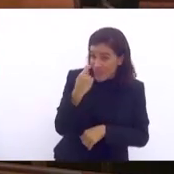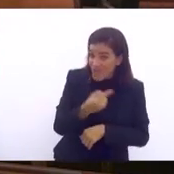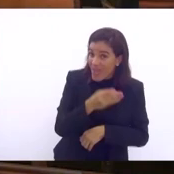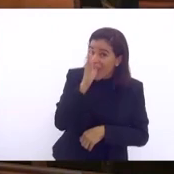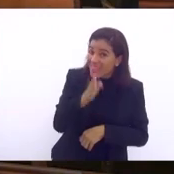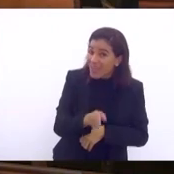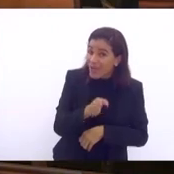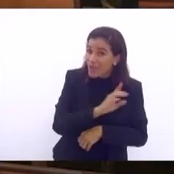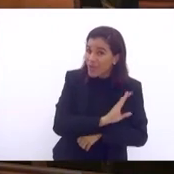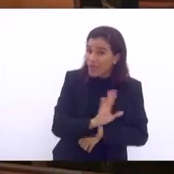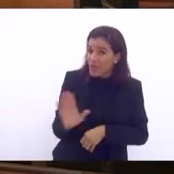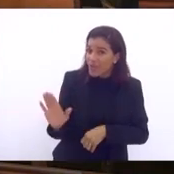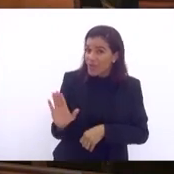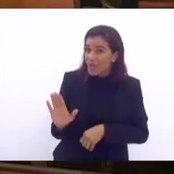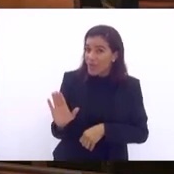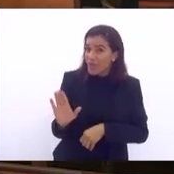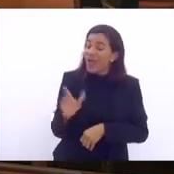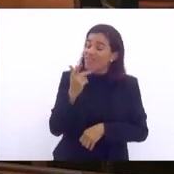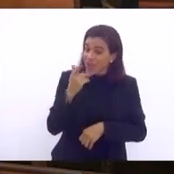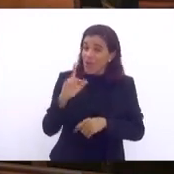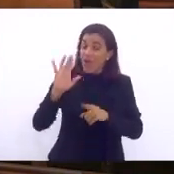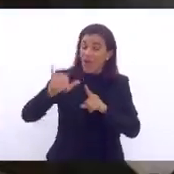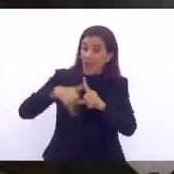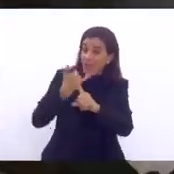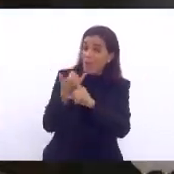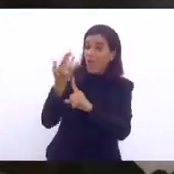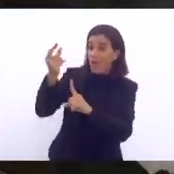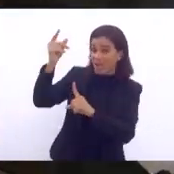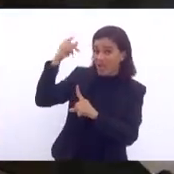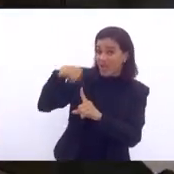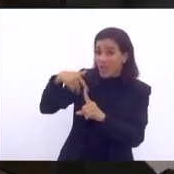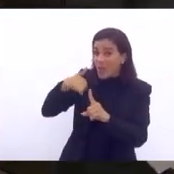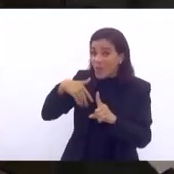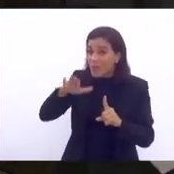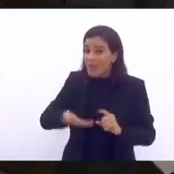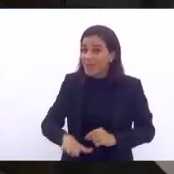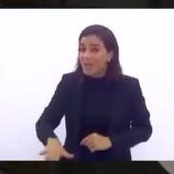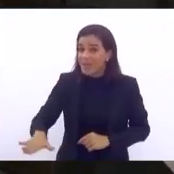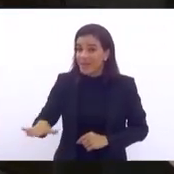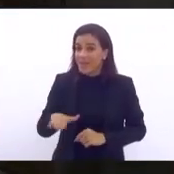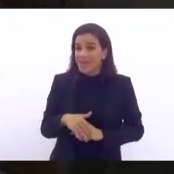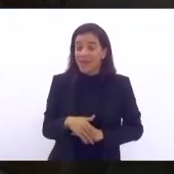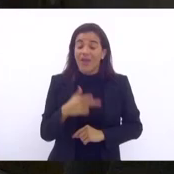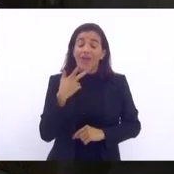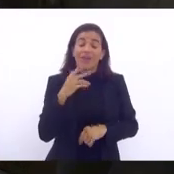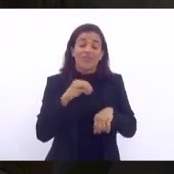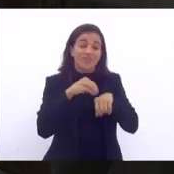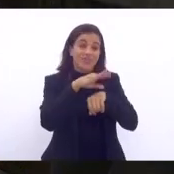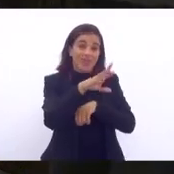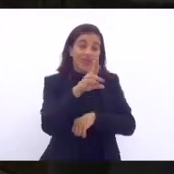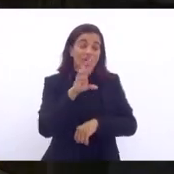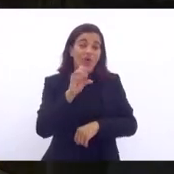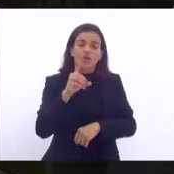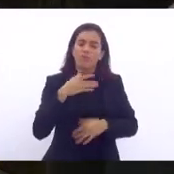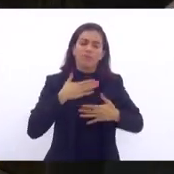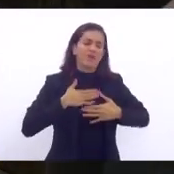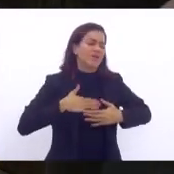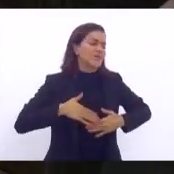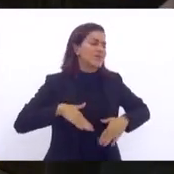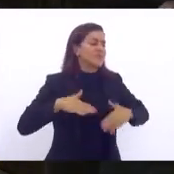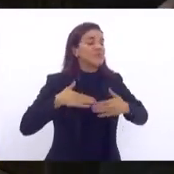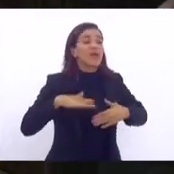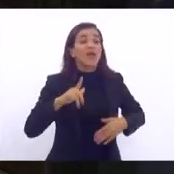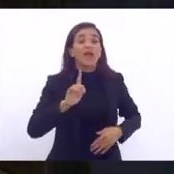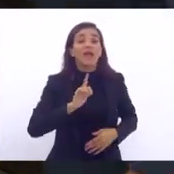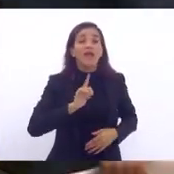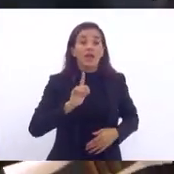sofreu bullying quando era pequeno, hein? Eu quero dizer, deputado Rodrigo Amorim, para ele ficar tranquilo, que eu tenho leis que garantem